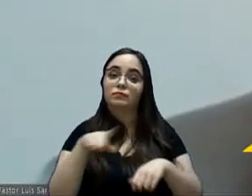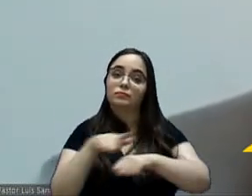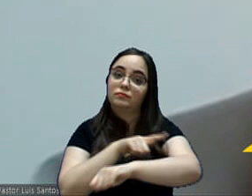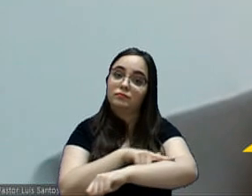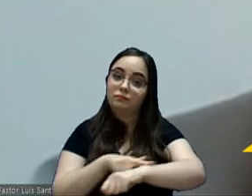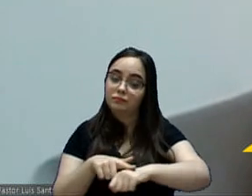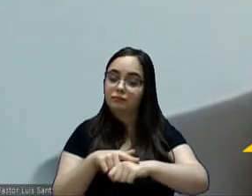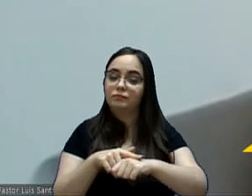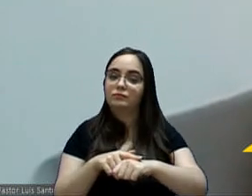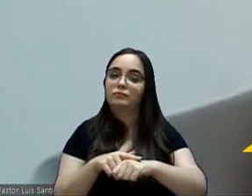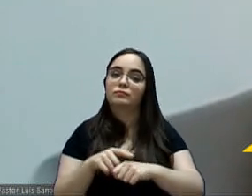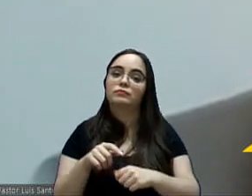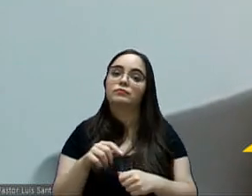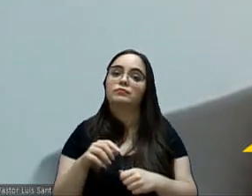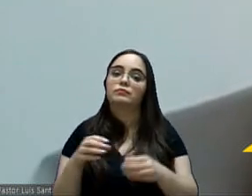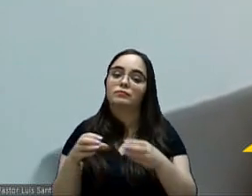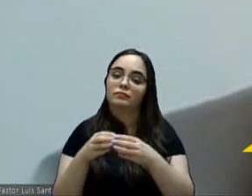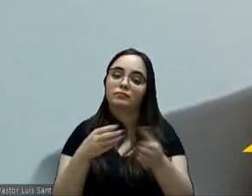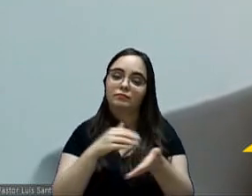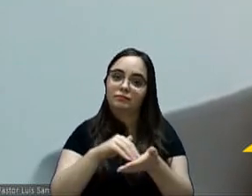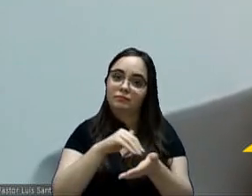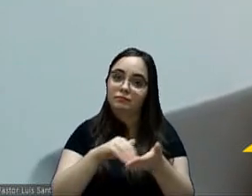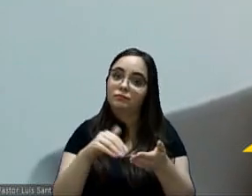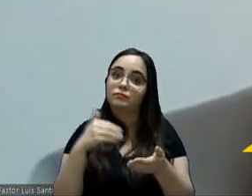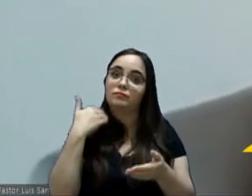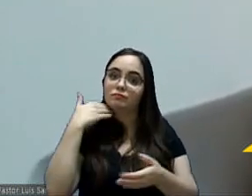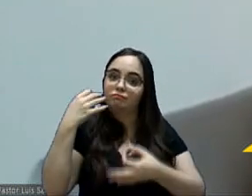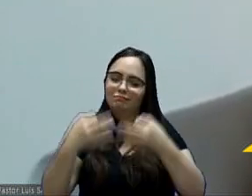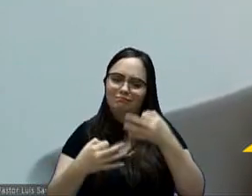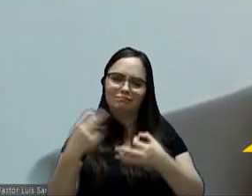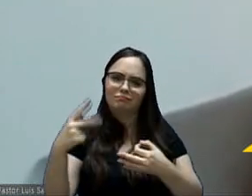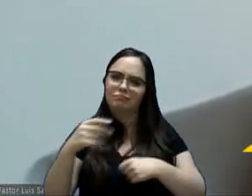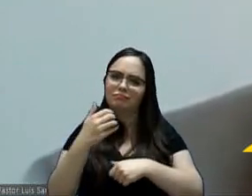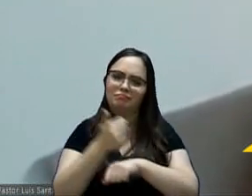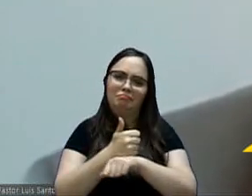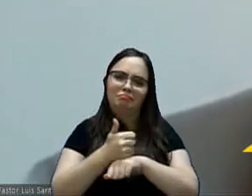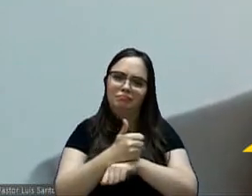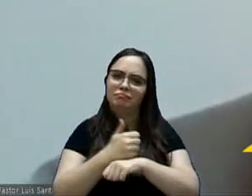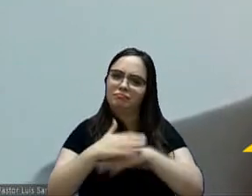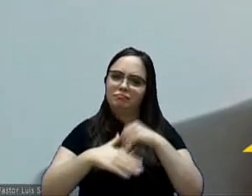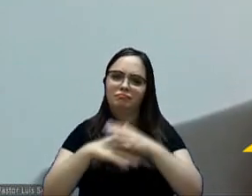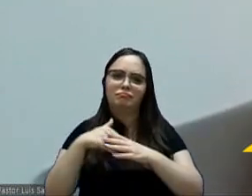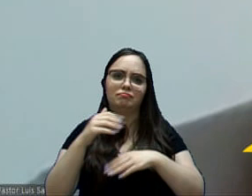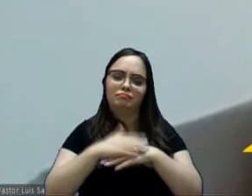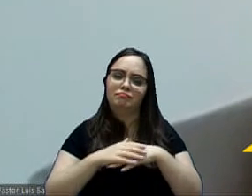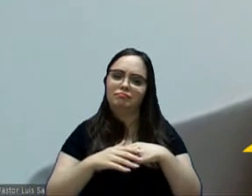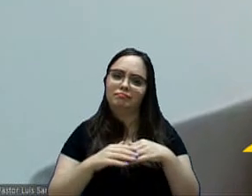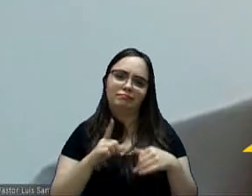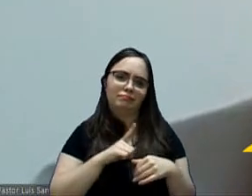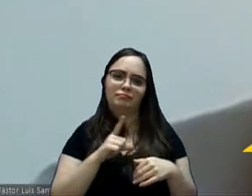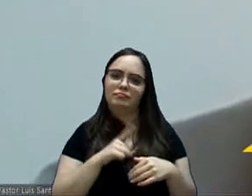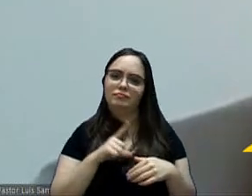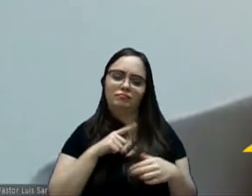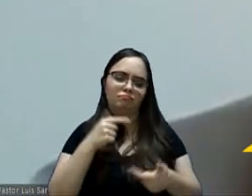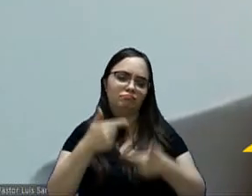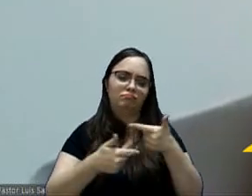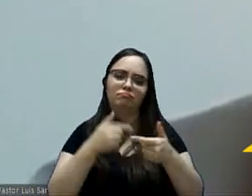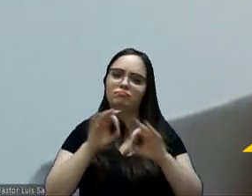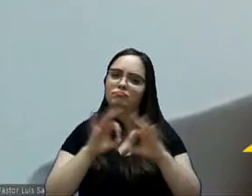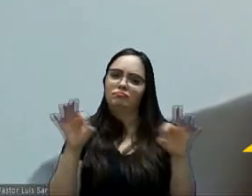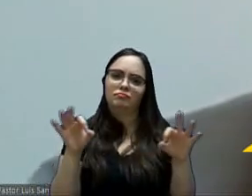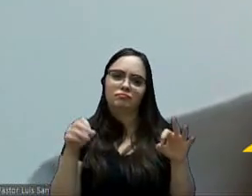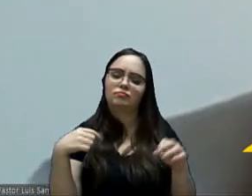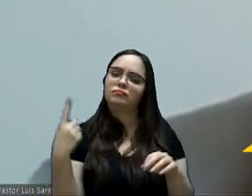respeitando a Secretaria Jurídica, extremamente capacitada e qualificada. Portanto, o ideal é nós